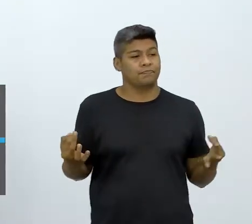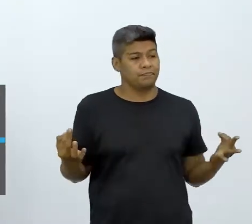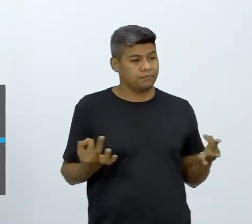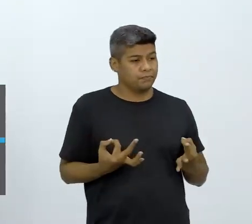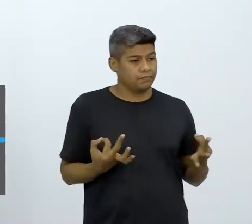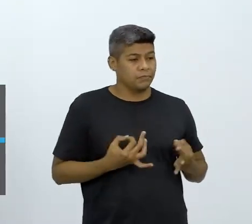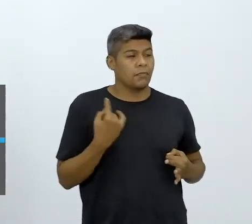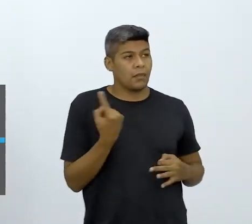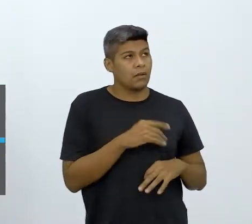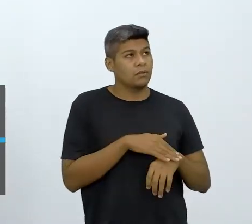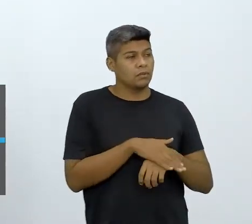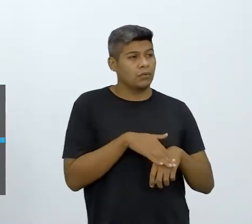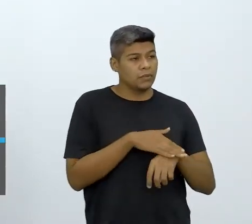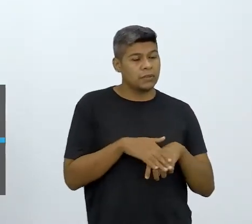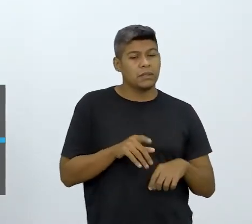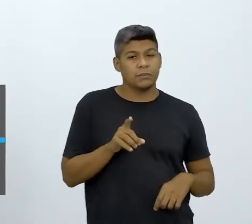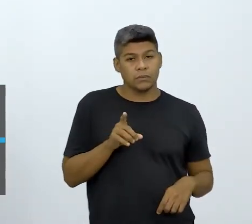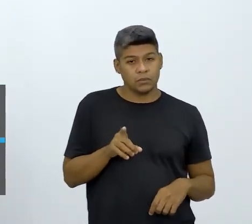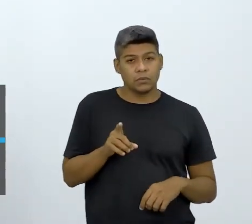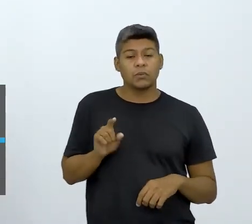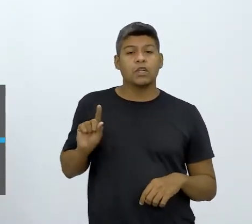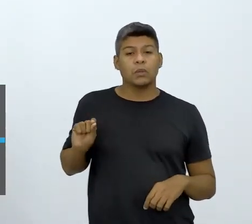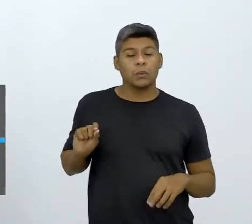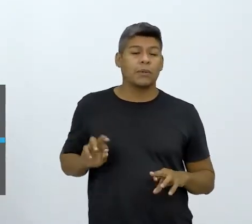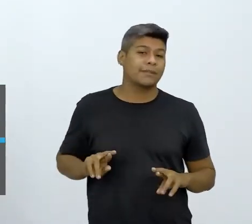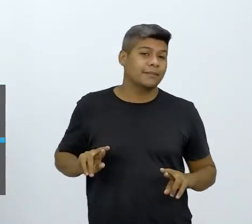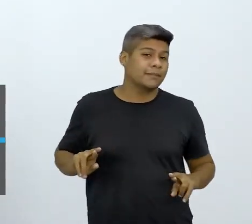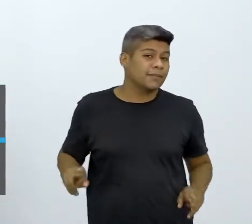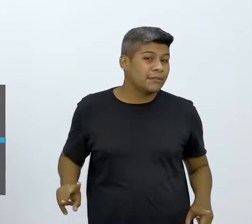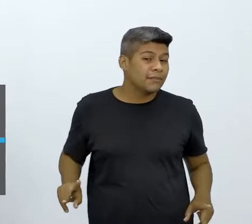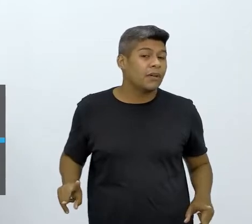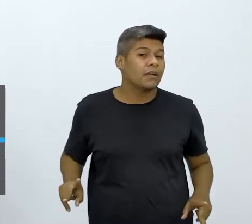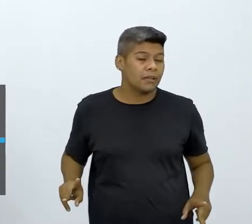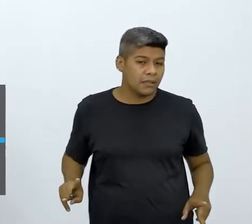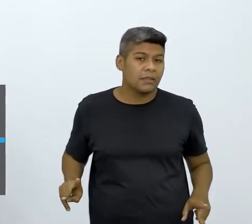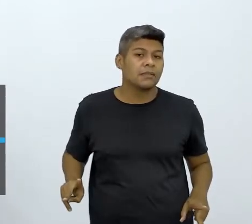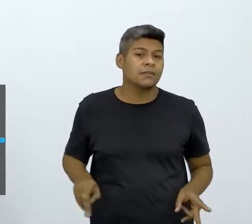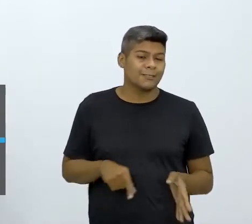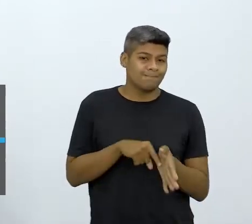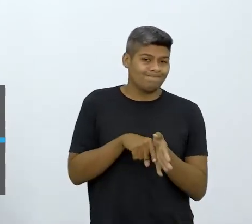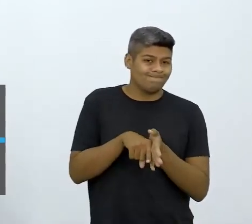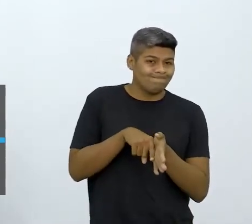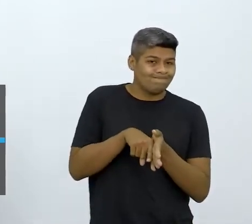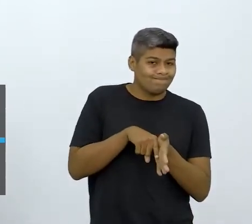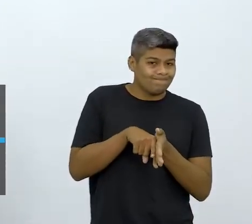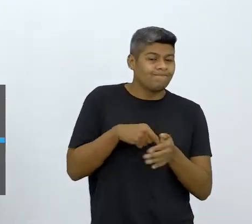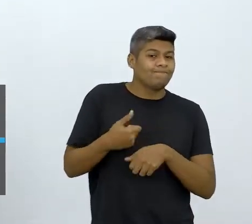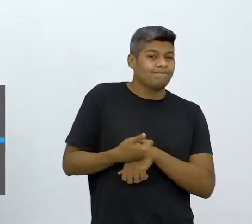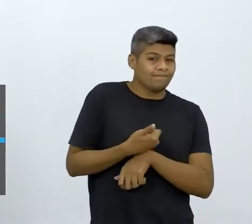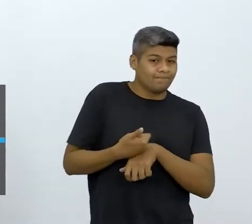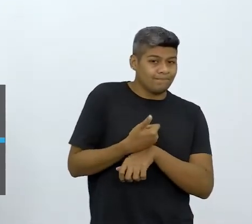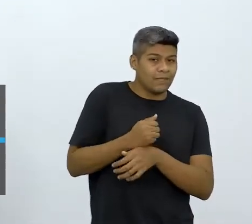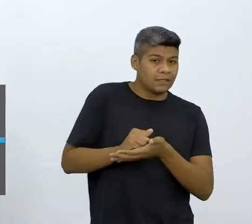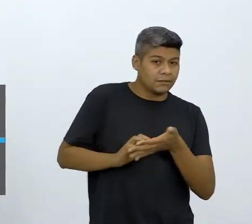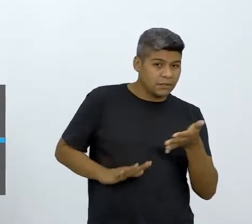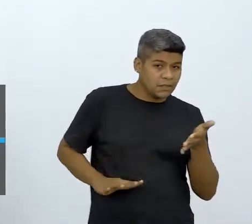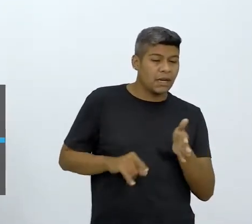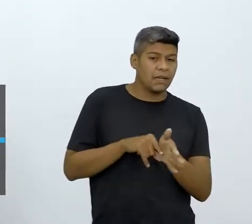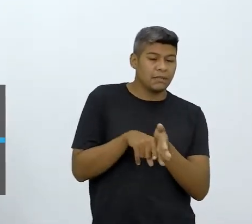conversamos com eles sobre os diferentes antropólogos. Foi a primeira atividade, Eles